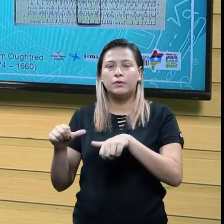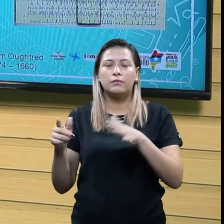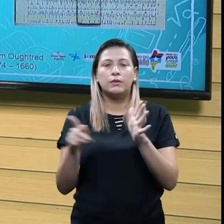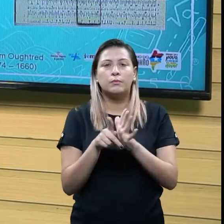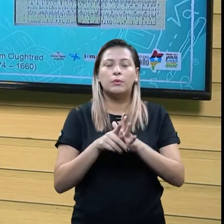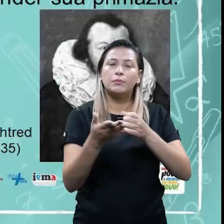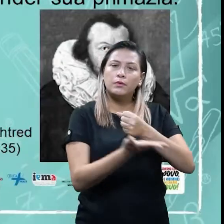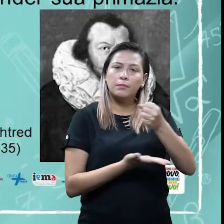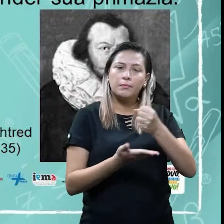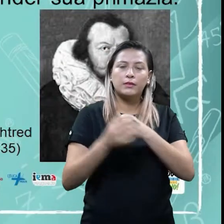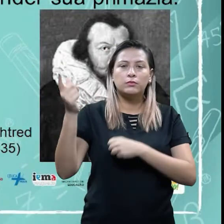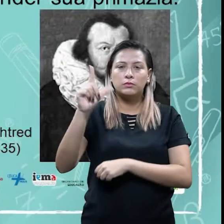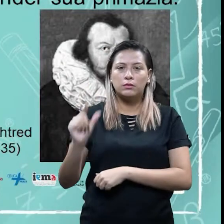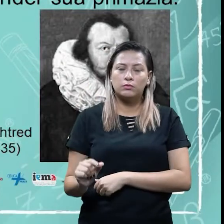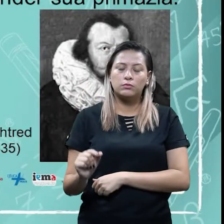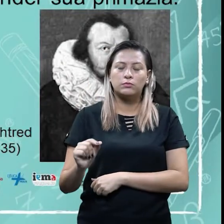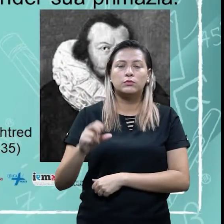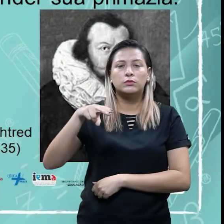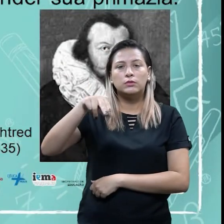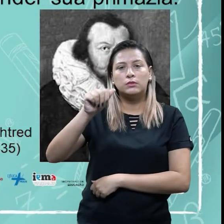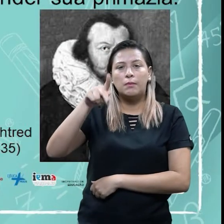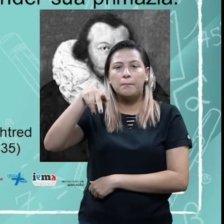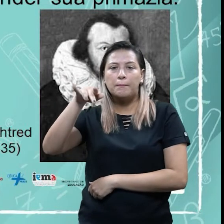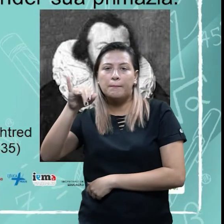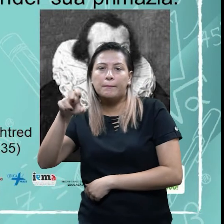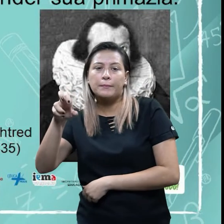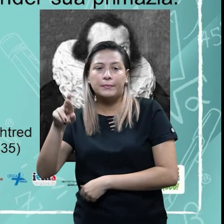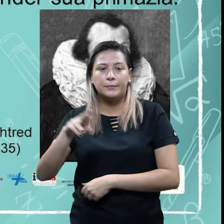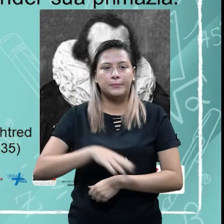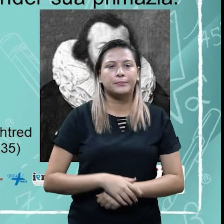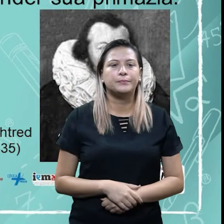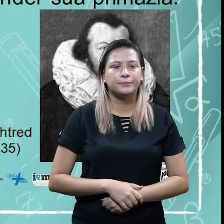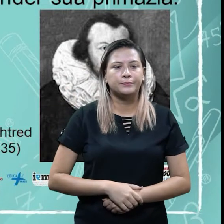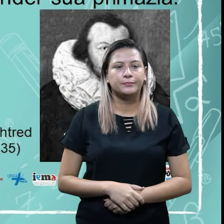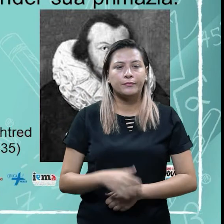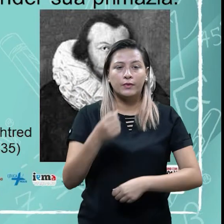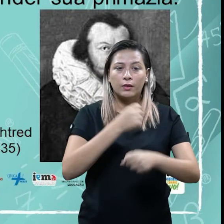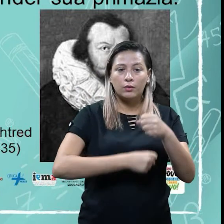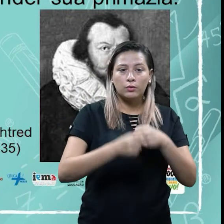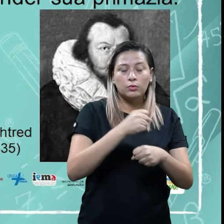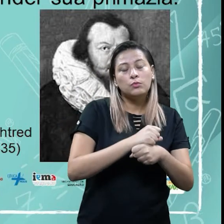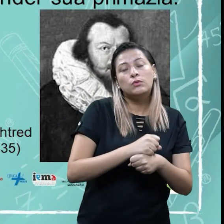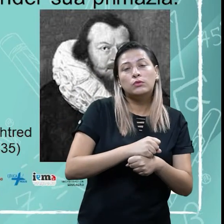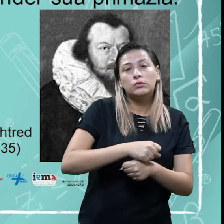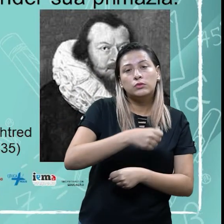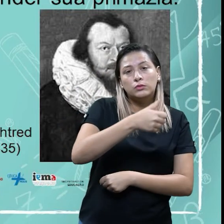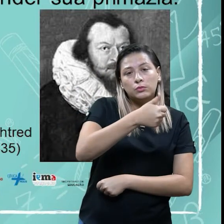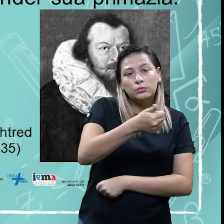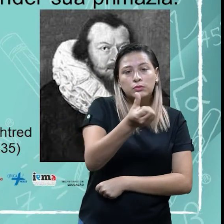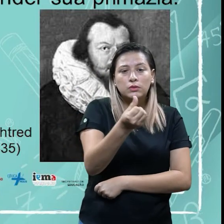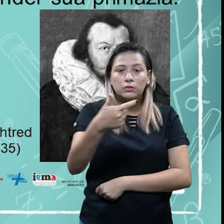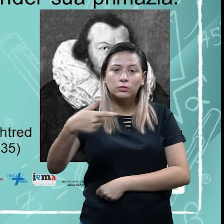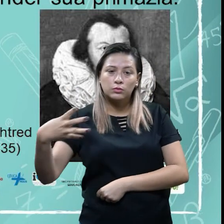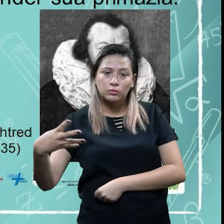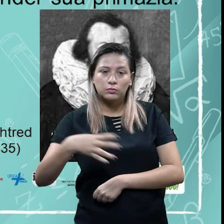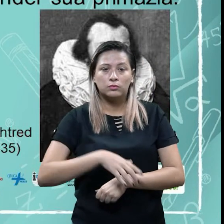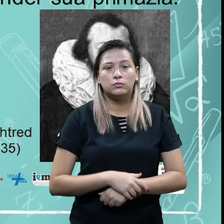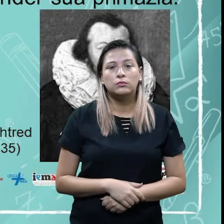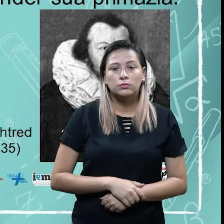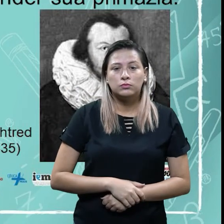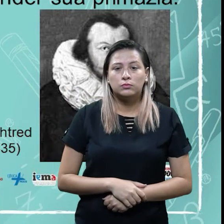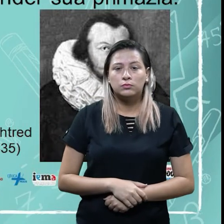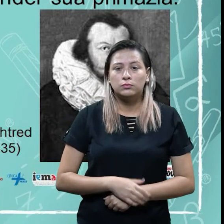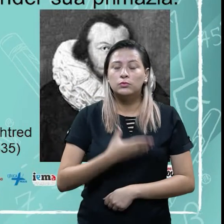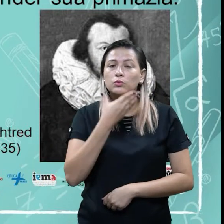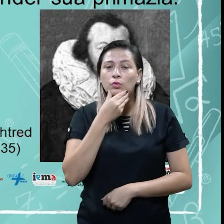logaritmos de Napier. Em 1624, o astrônomo e matemático alemão Wilhelm Schirach